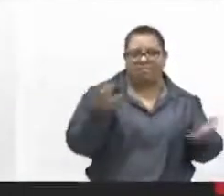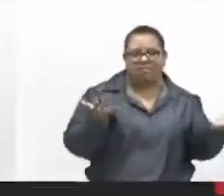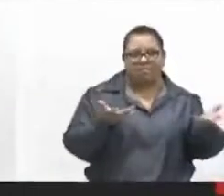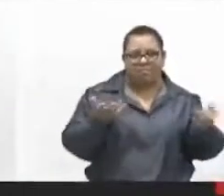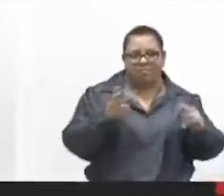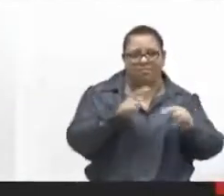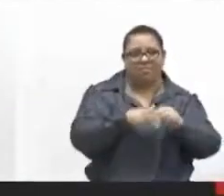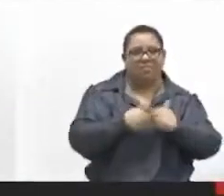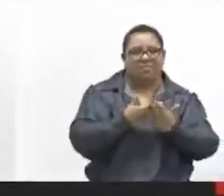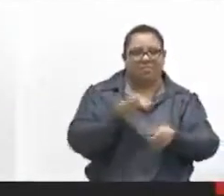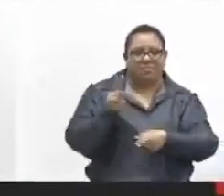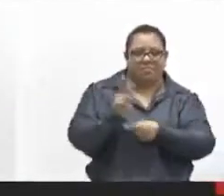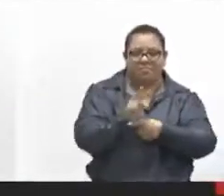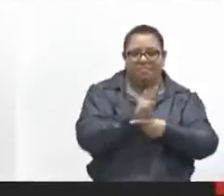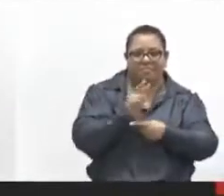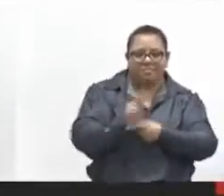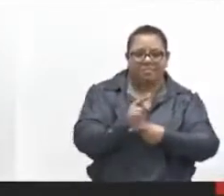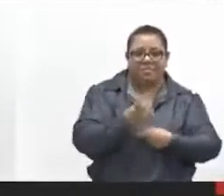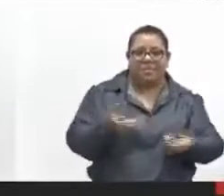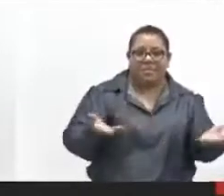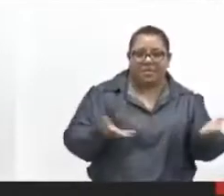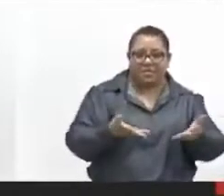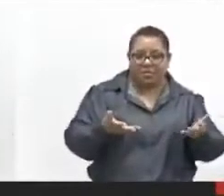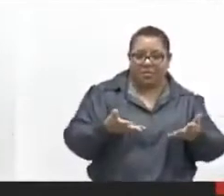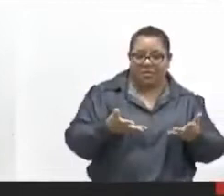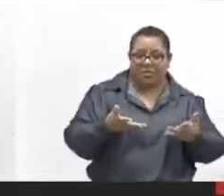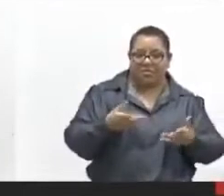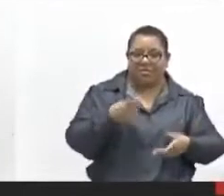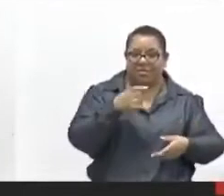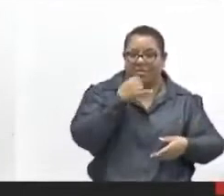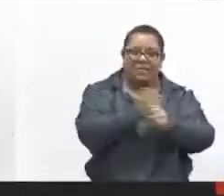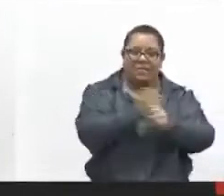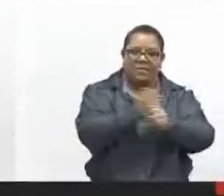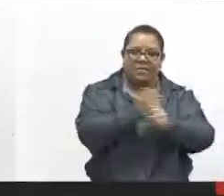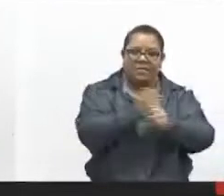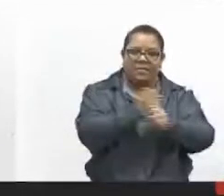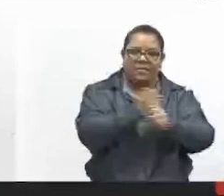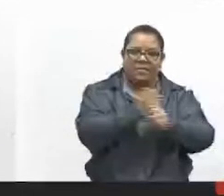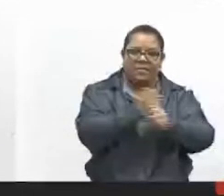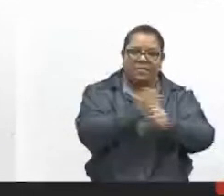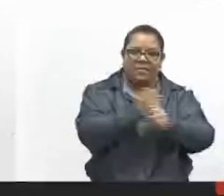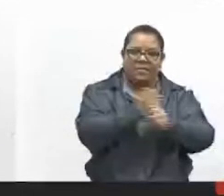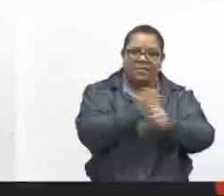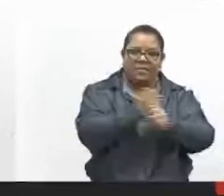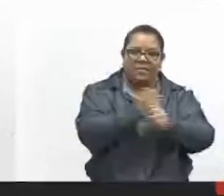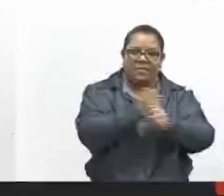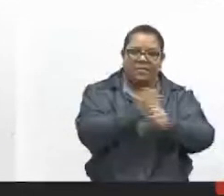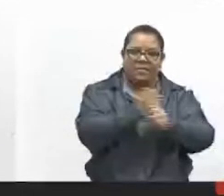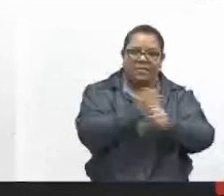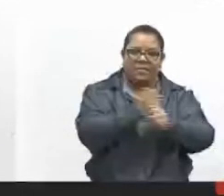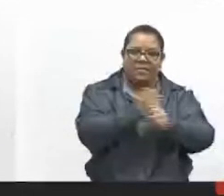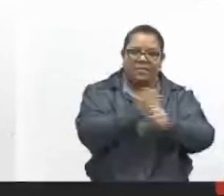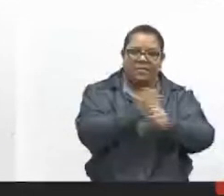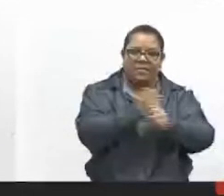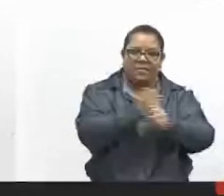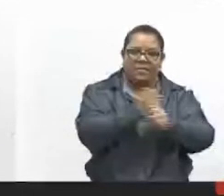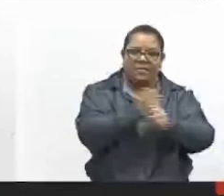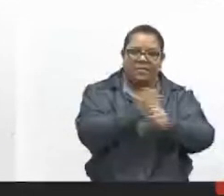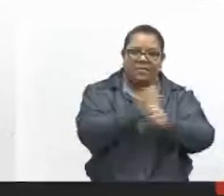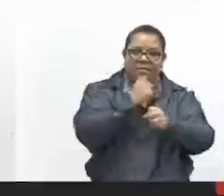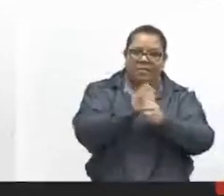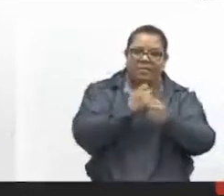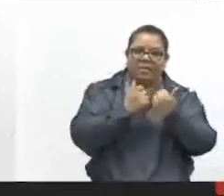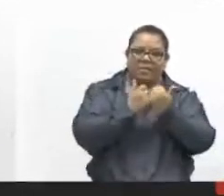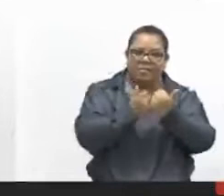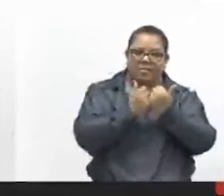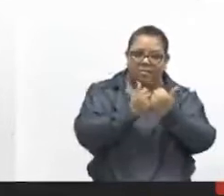agindo preventivamente nas situações de retenção e evasão, decorrentes da deficiência de condição financeira por meio de concessão de auxílios, bolsas